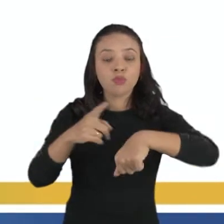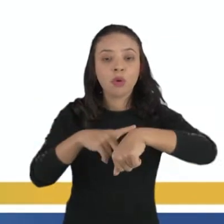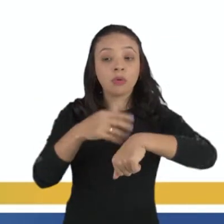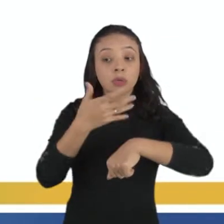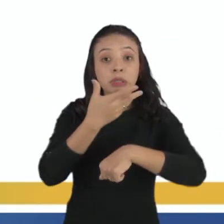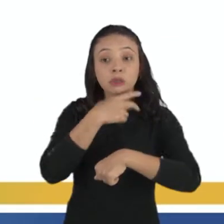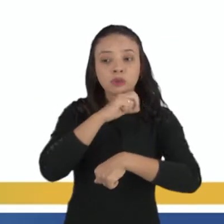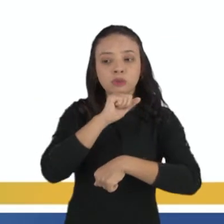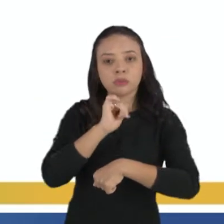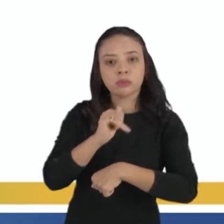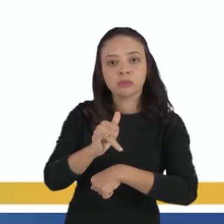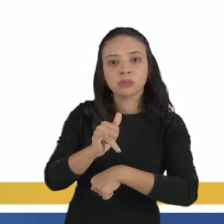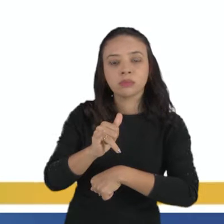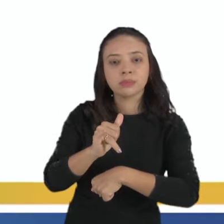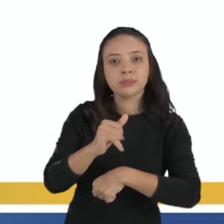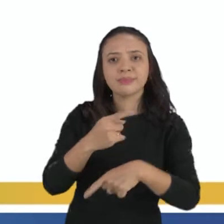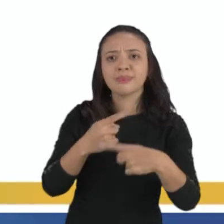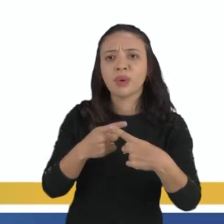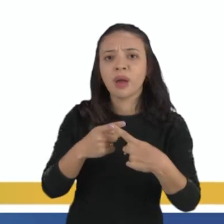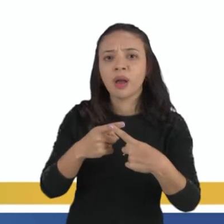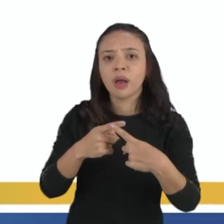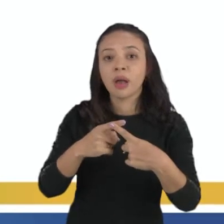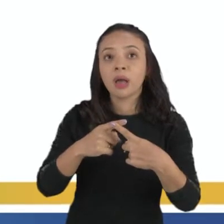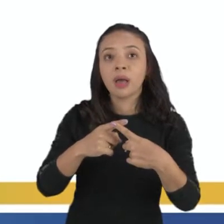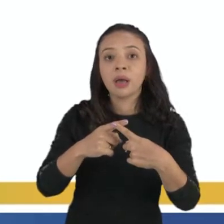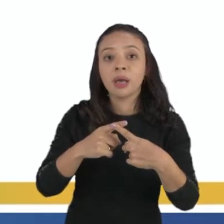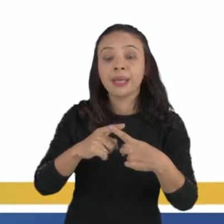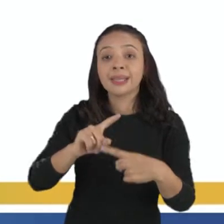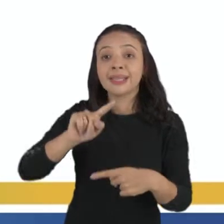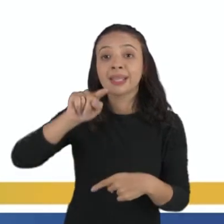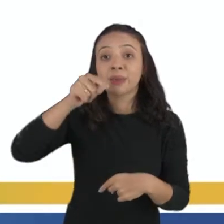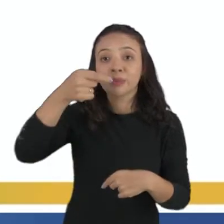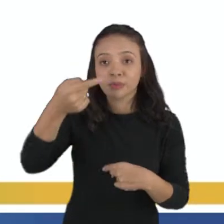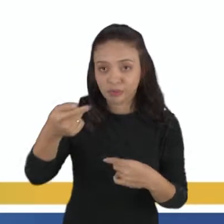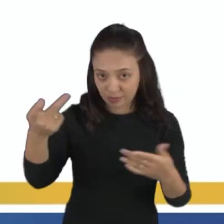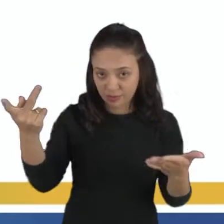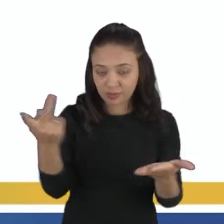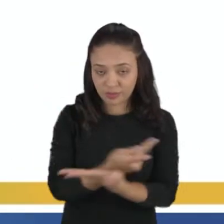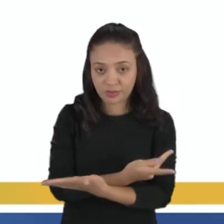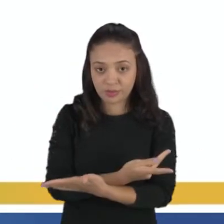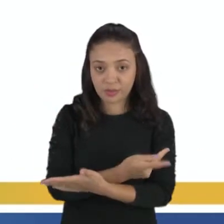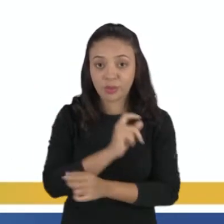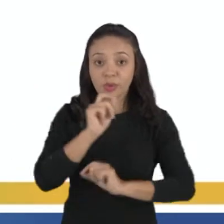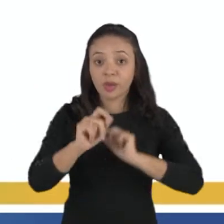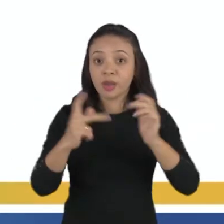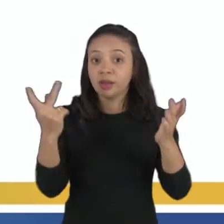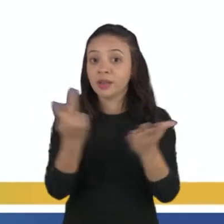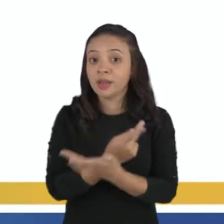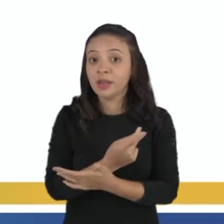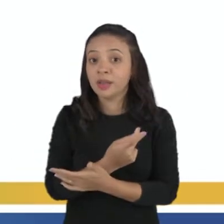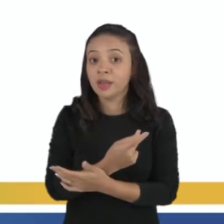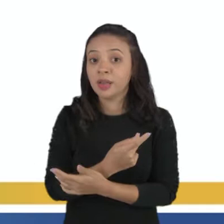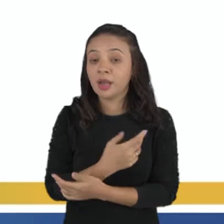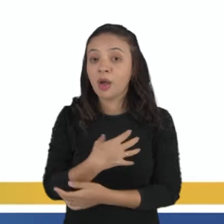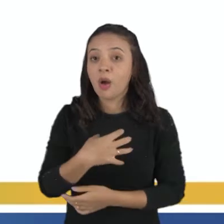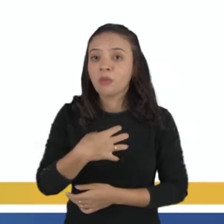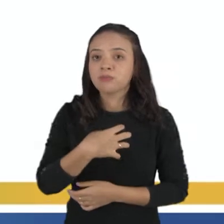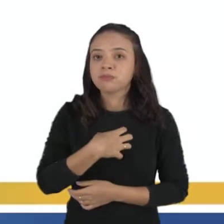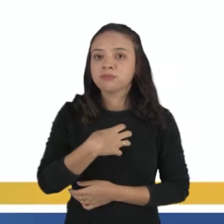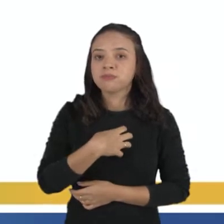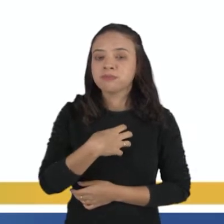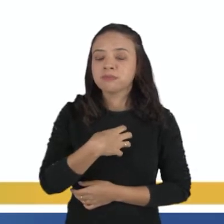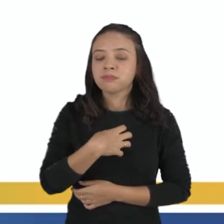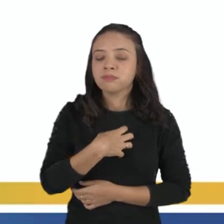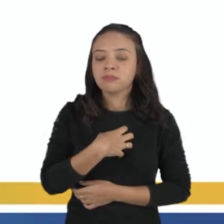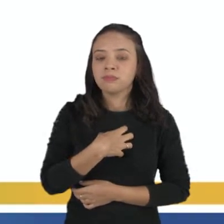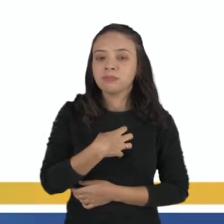pai fala. Logo, quando algo ocorre no momento da fala, o estado do sujeito, uma